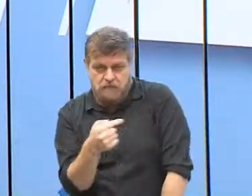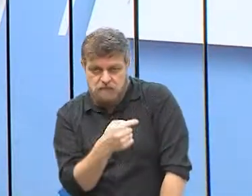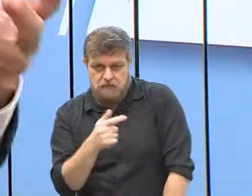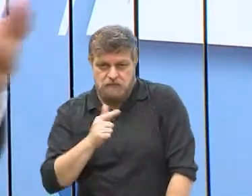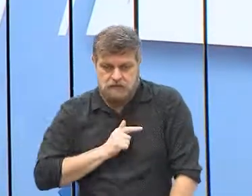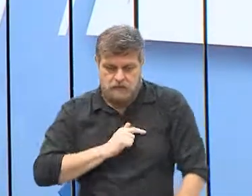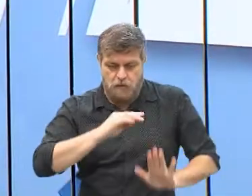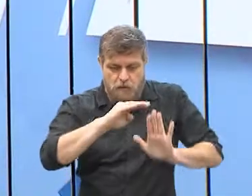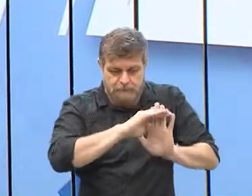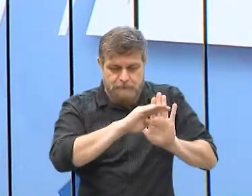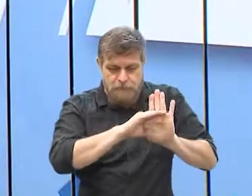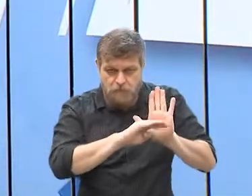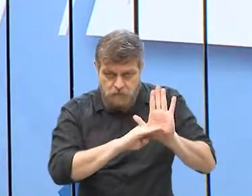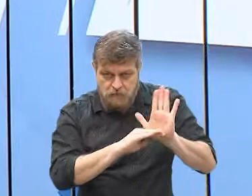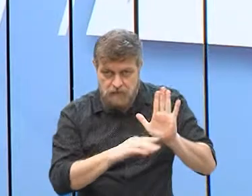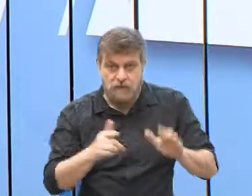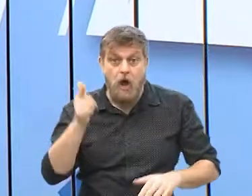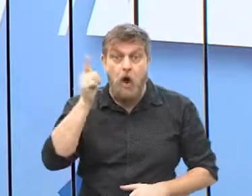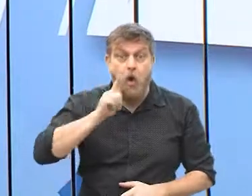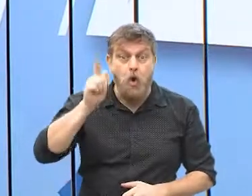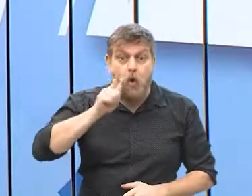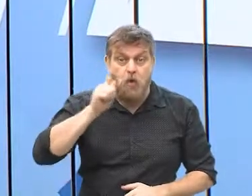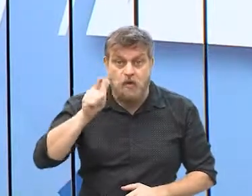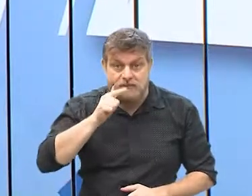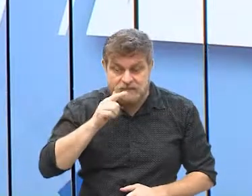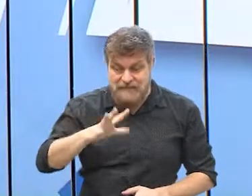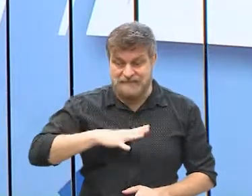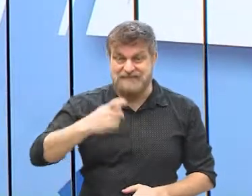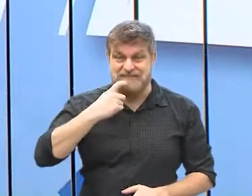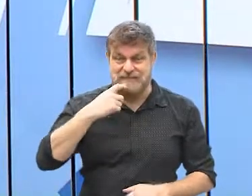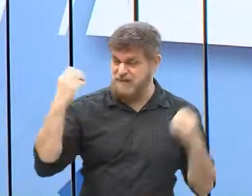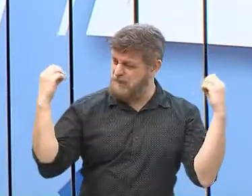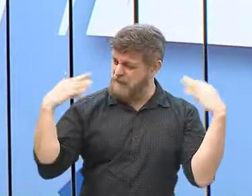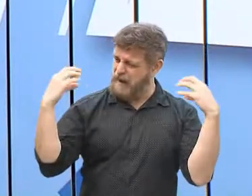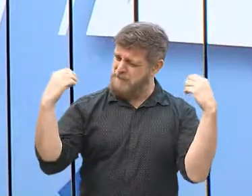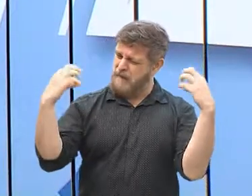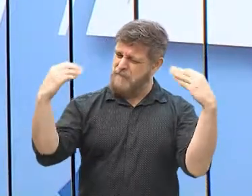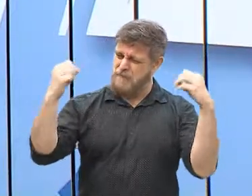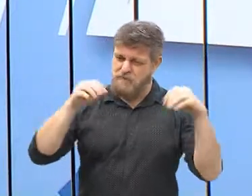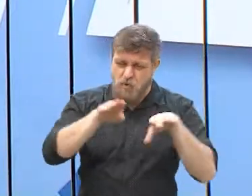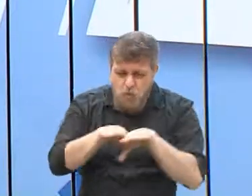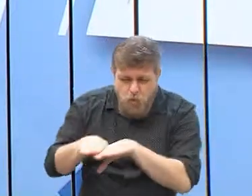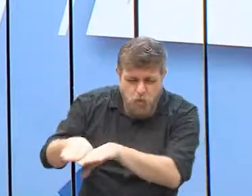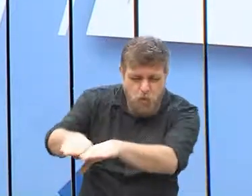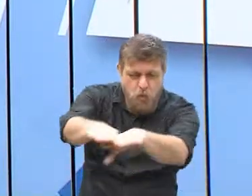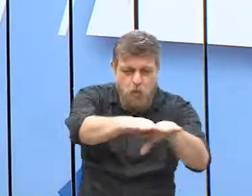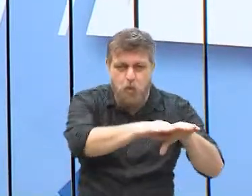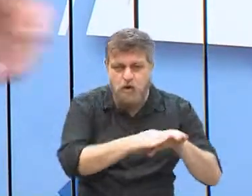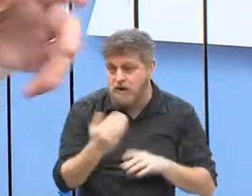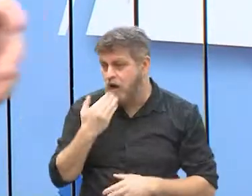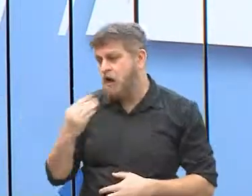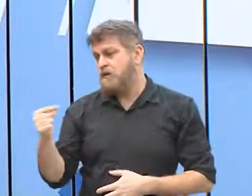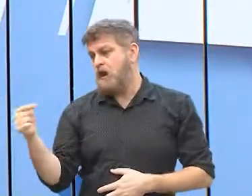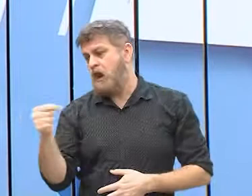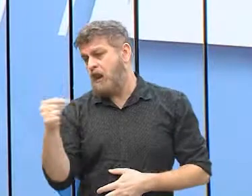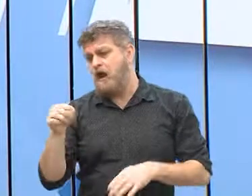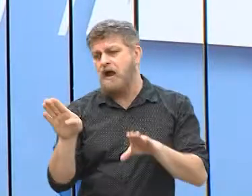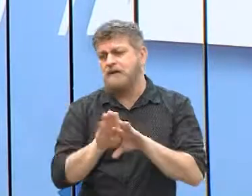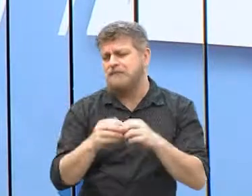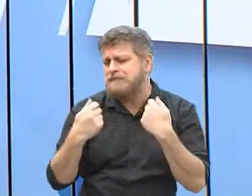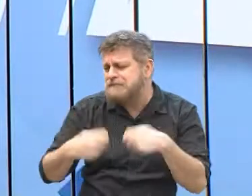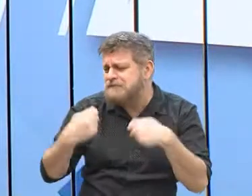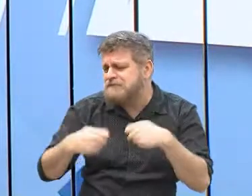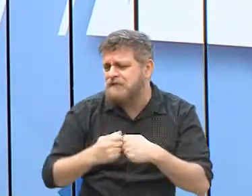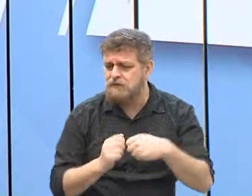um programa aí de buscar iluminar toda a cidade, né? Eu coloquei para buscar priorizar também essa via com